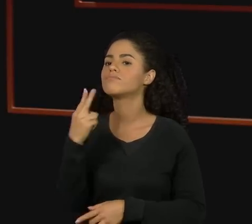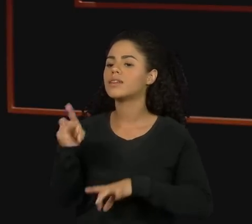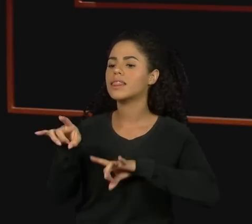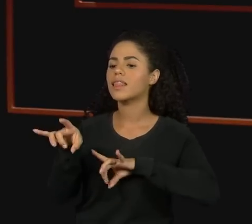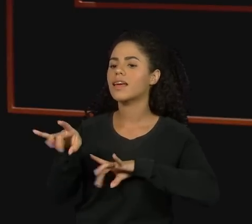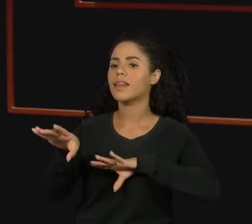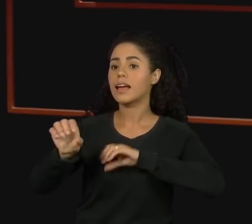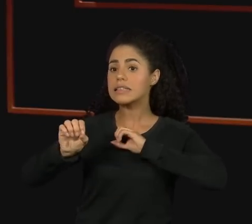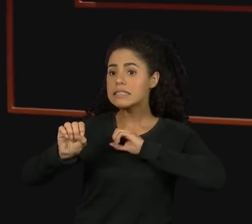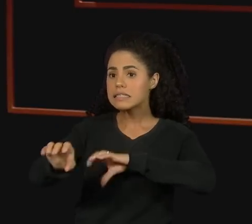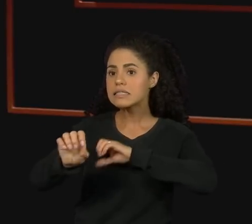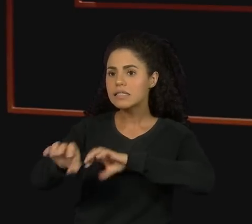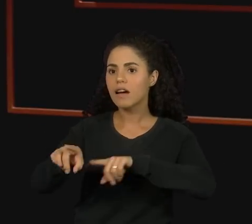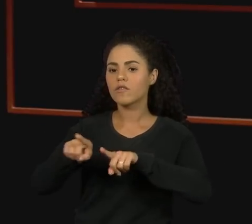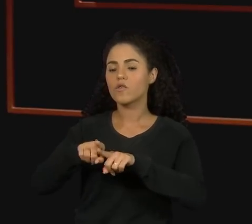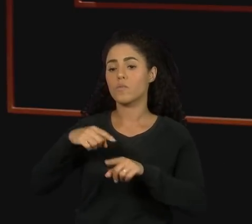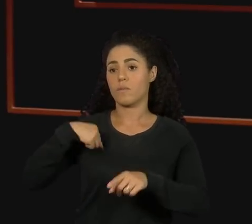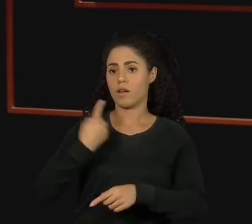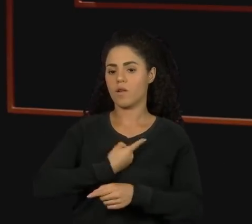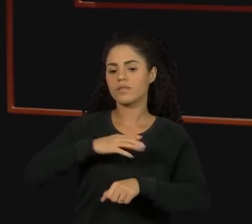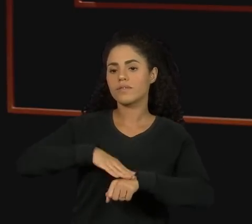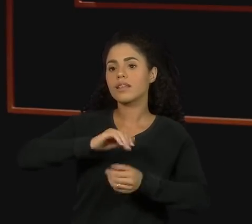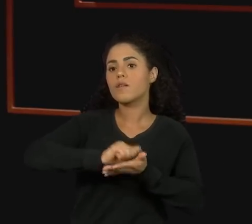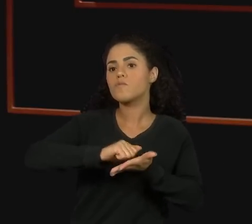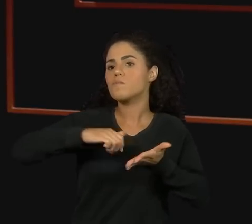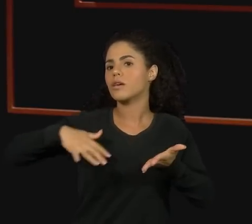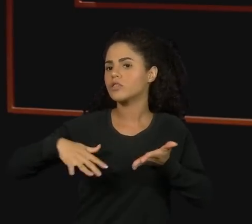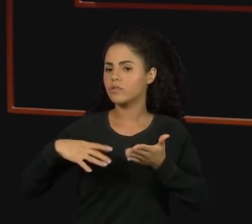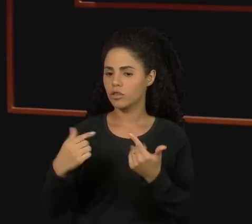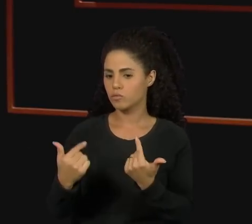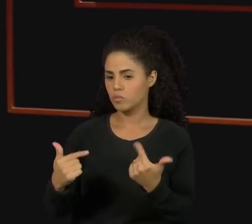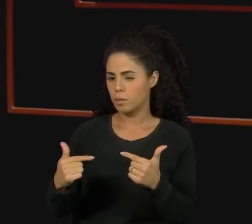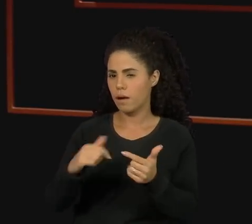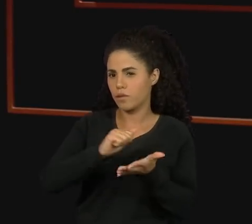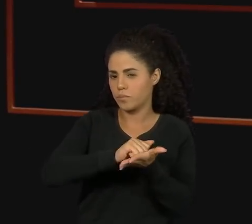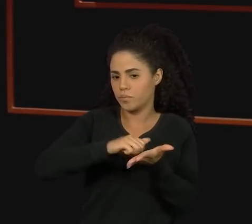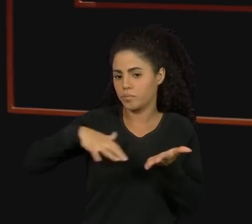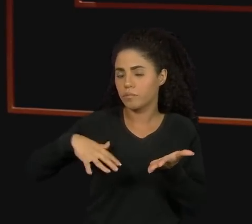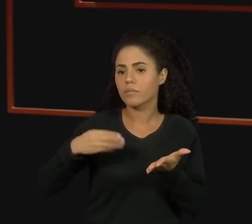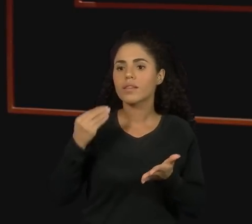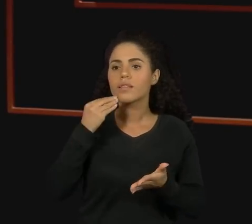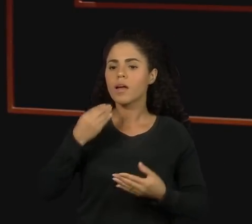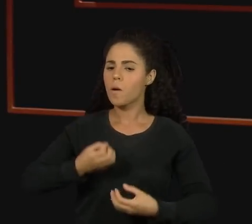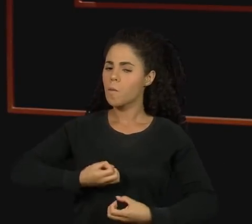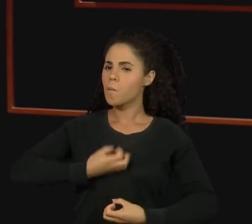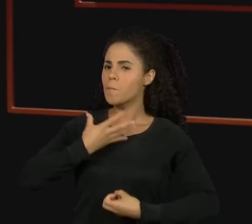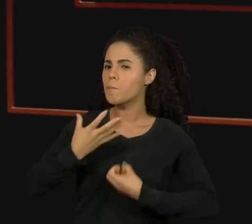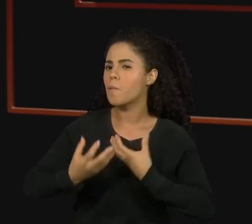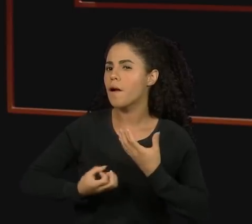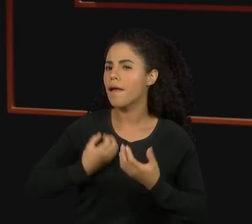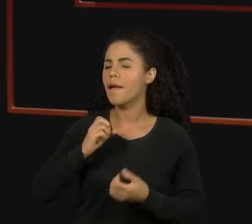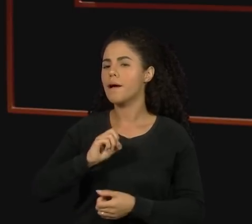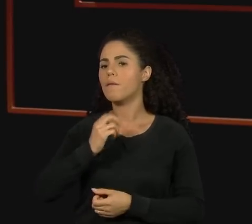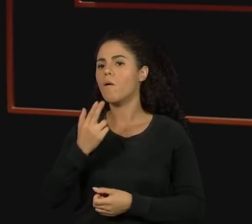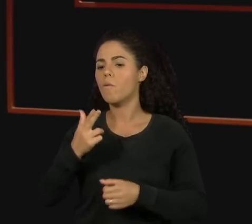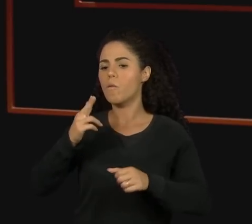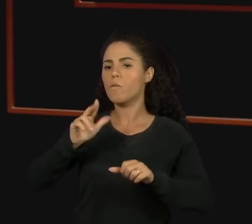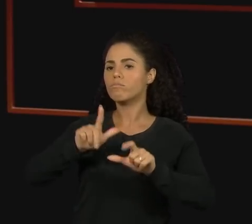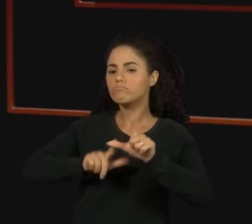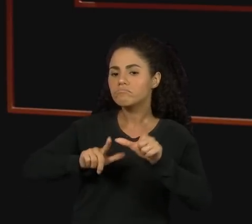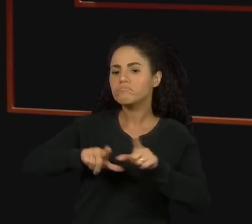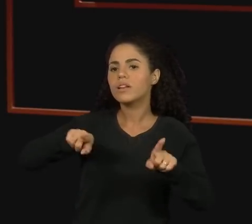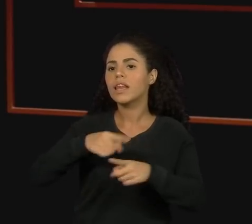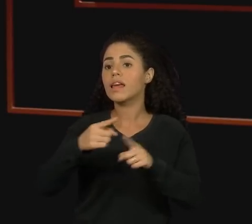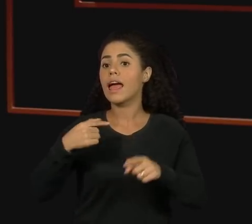ela deu um trabalho para a gente fazer o que a gente quisesse. Poderia declamar um poema, poderia declamar uma letra de música. Eu inventei